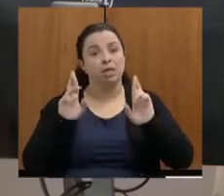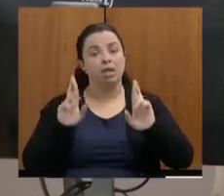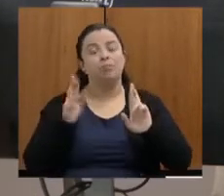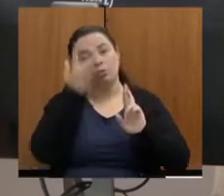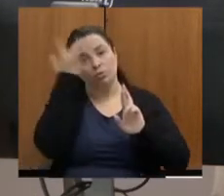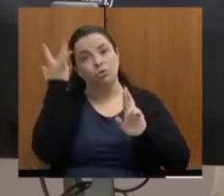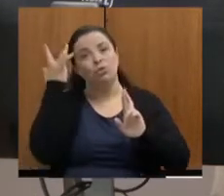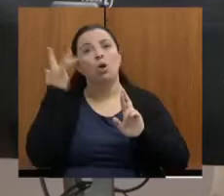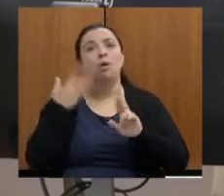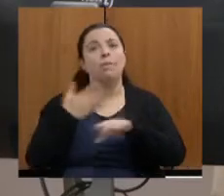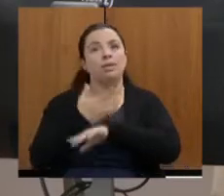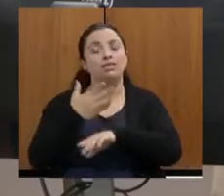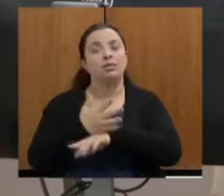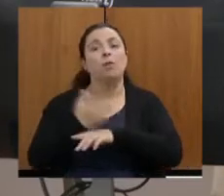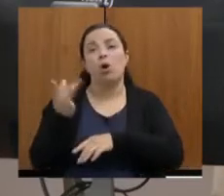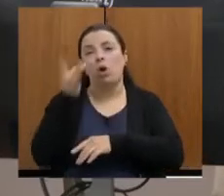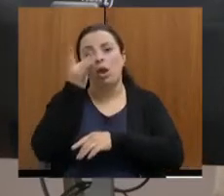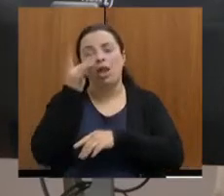também online